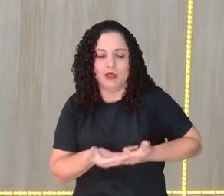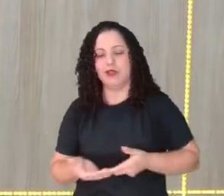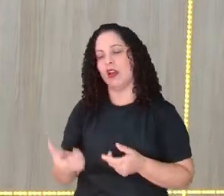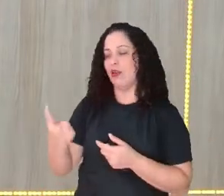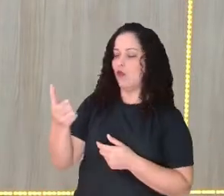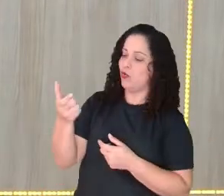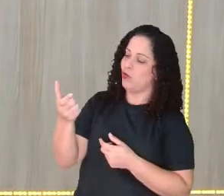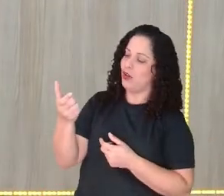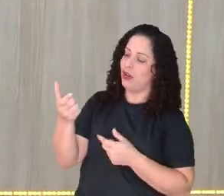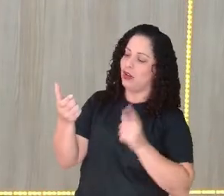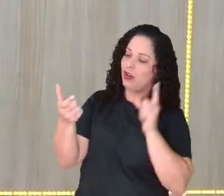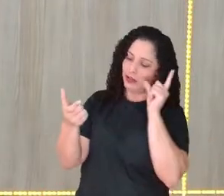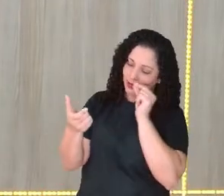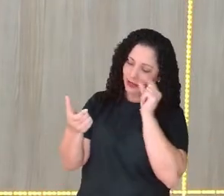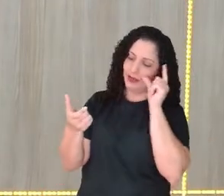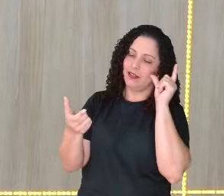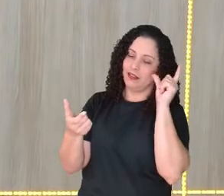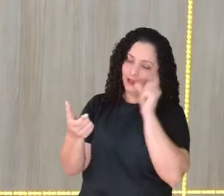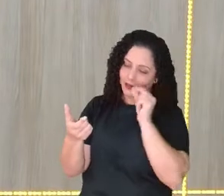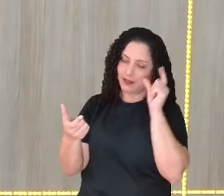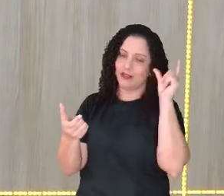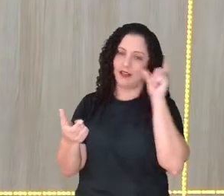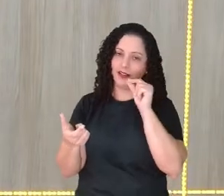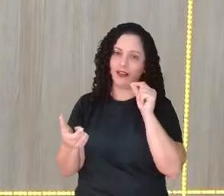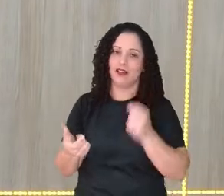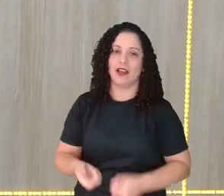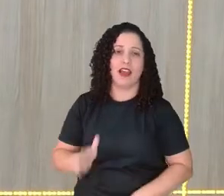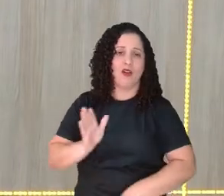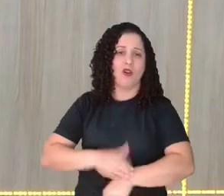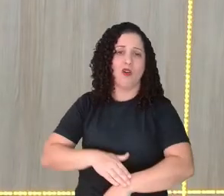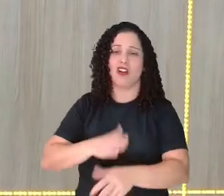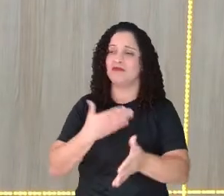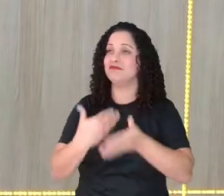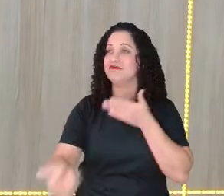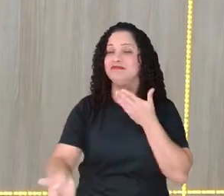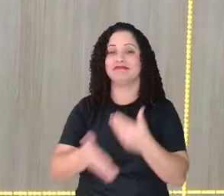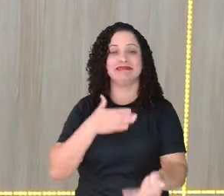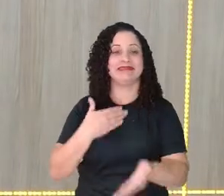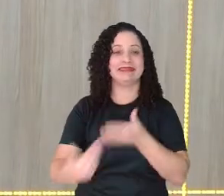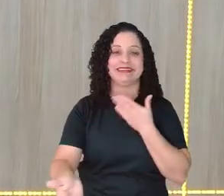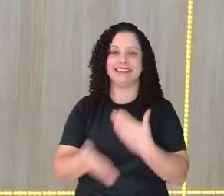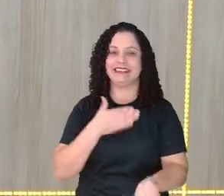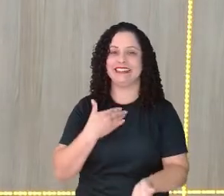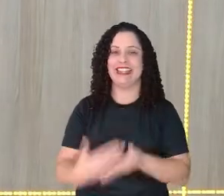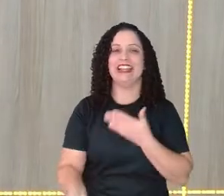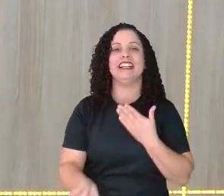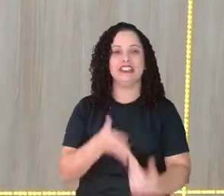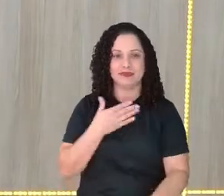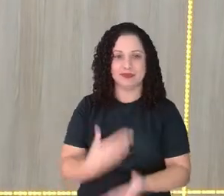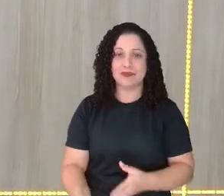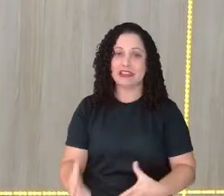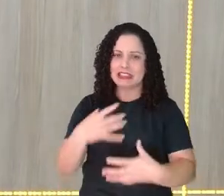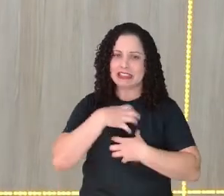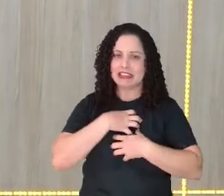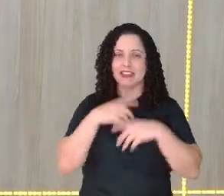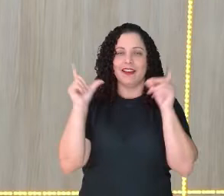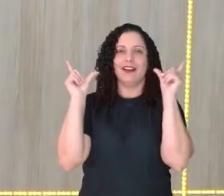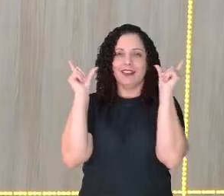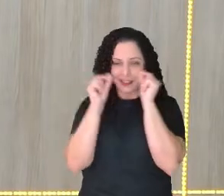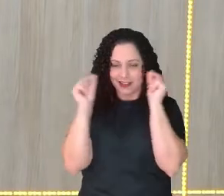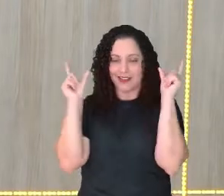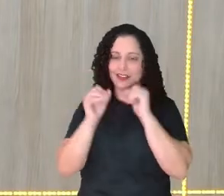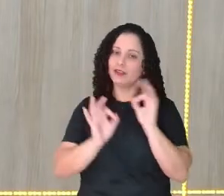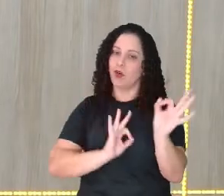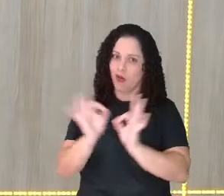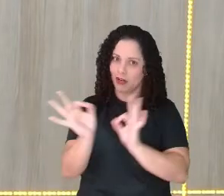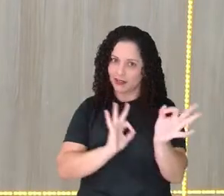coisa, não dá 2 minutos não, já estou pescando. Pode ser meio-dia, tá? Que a gente dá um sono ligeiro. Então se organize